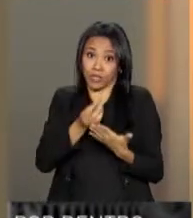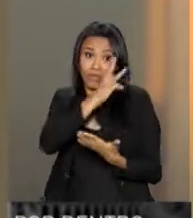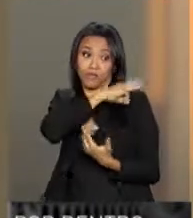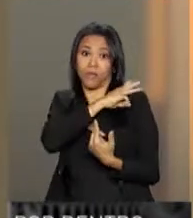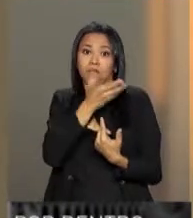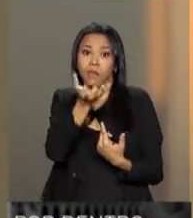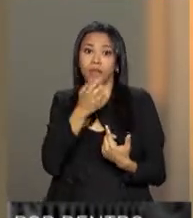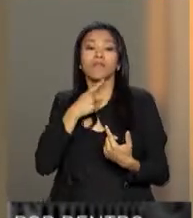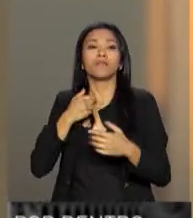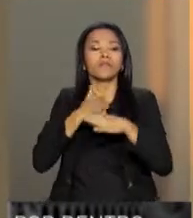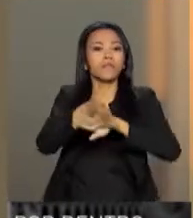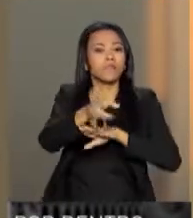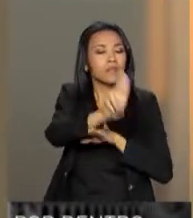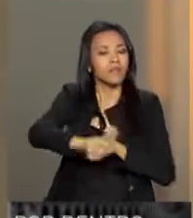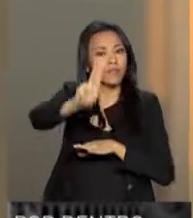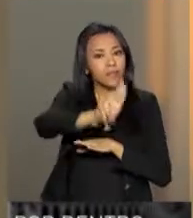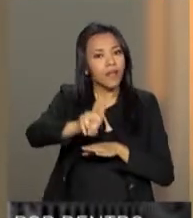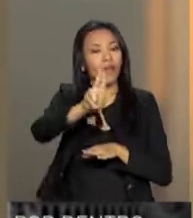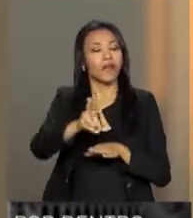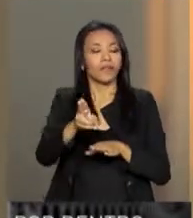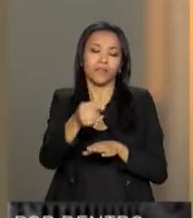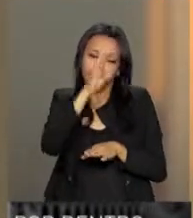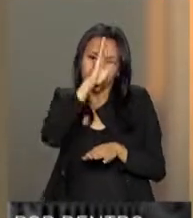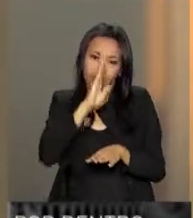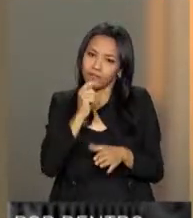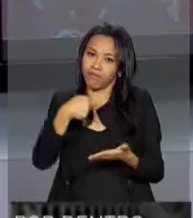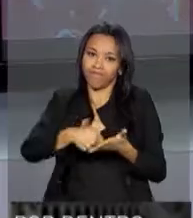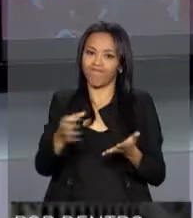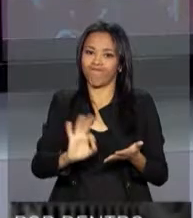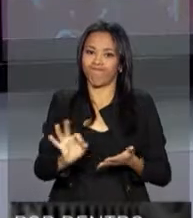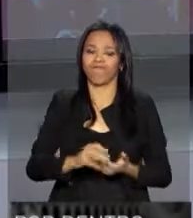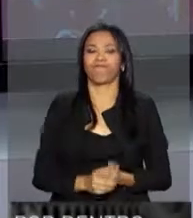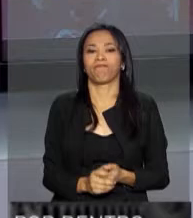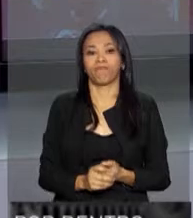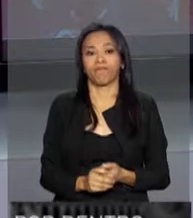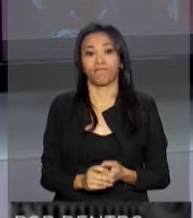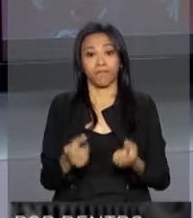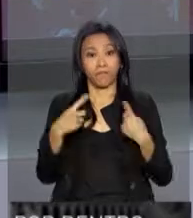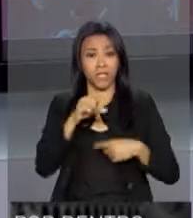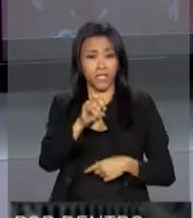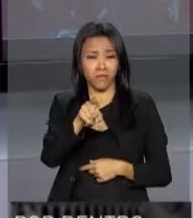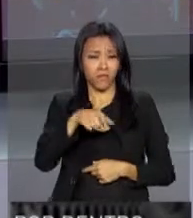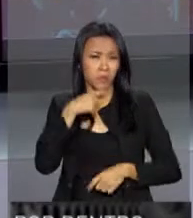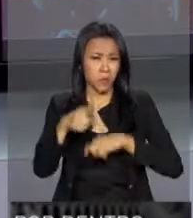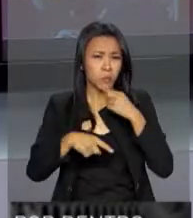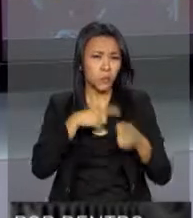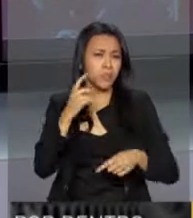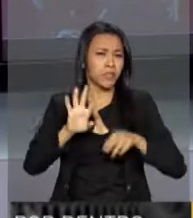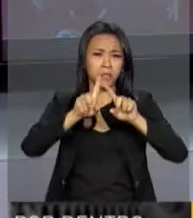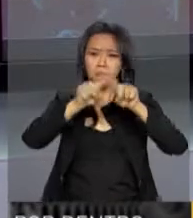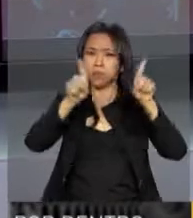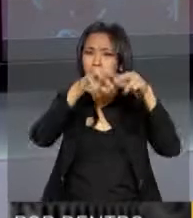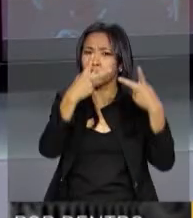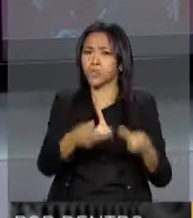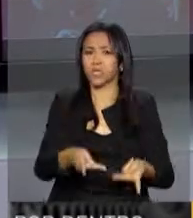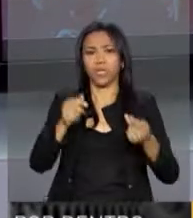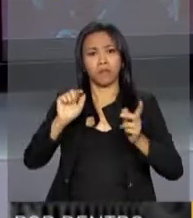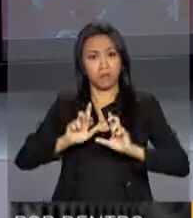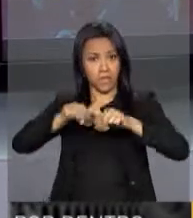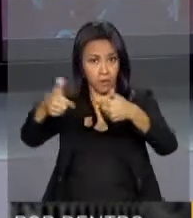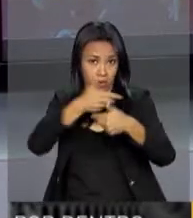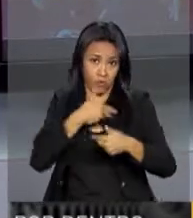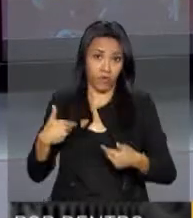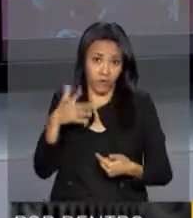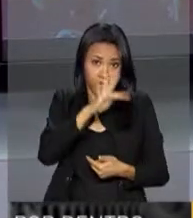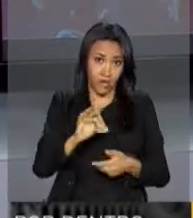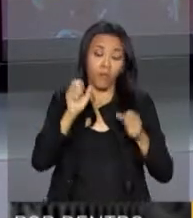ingressar no ensino superior através do exame nacional do ensino médio se você tem alguma dúvida sobre projetos ou ações do governo federal